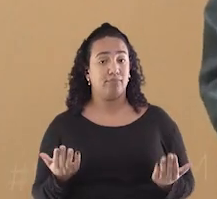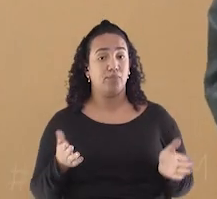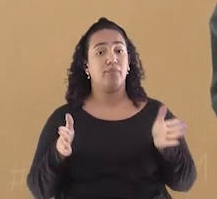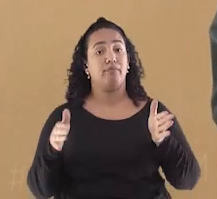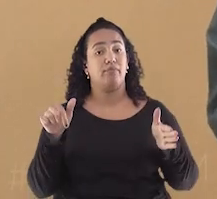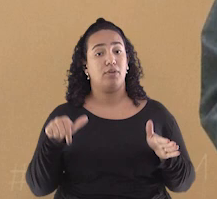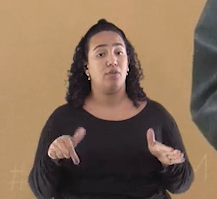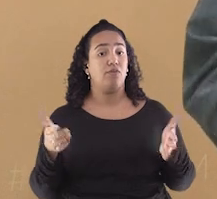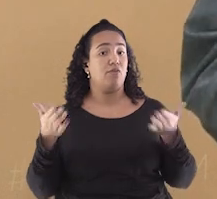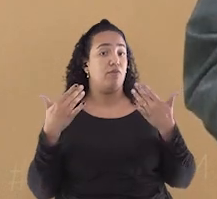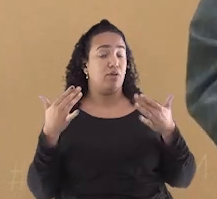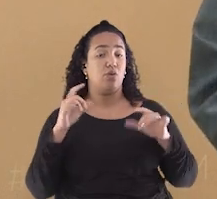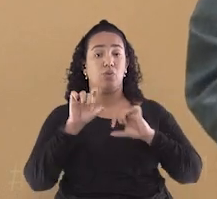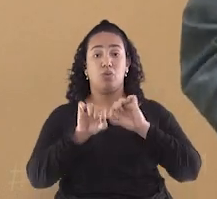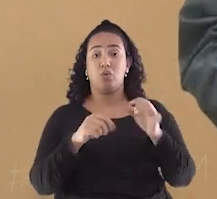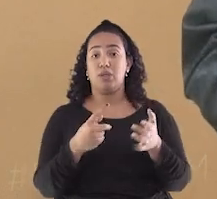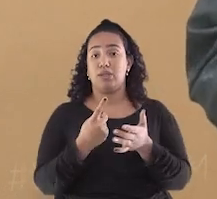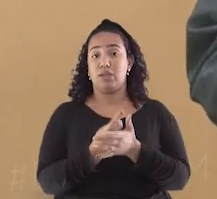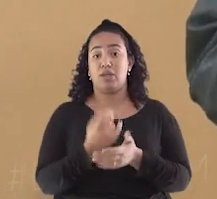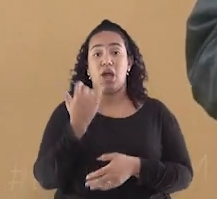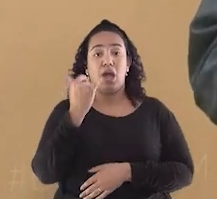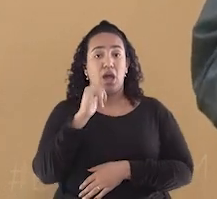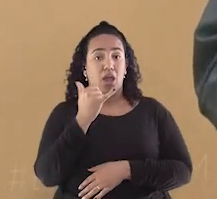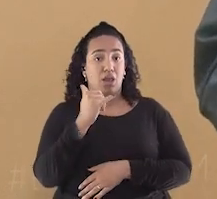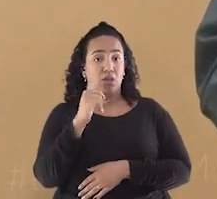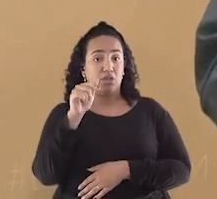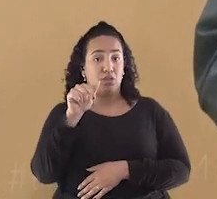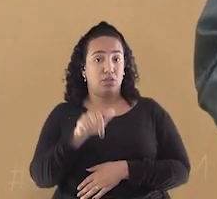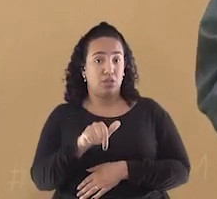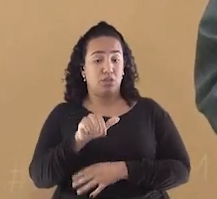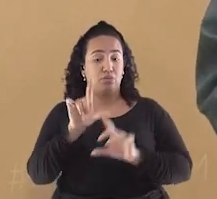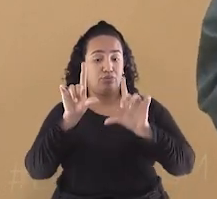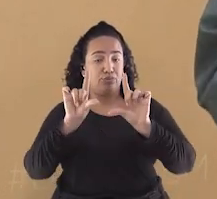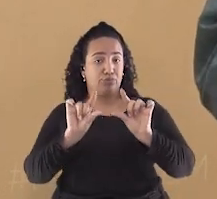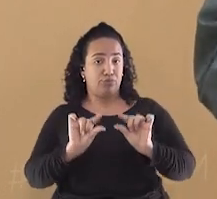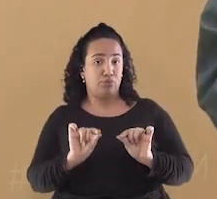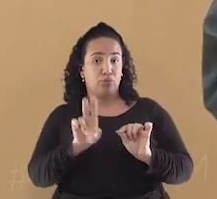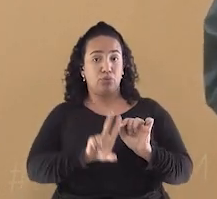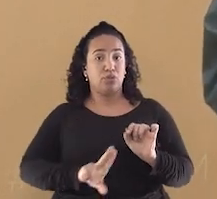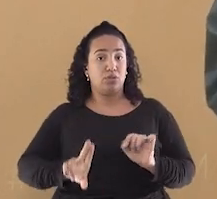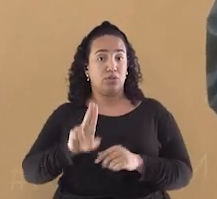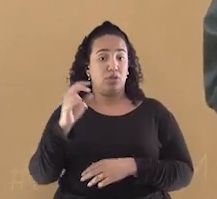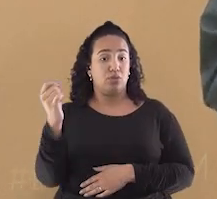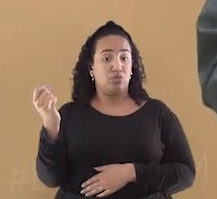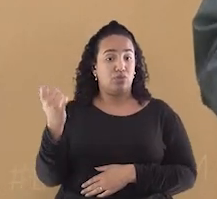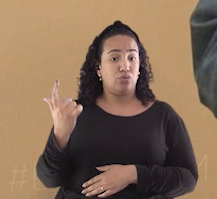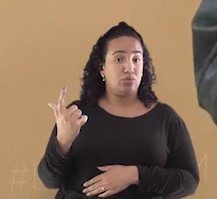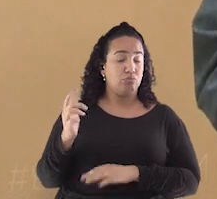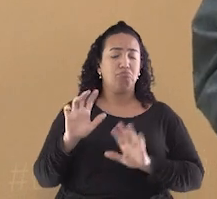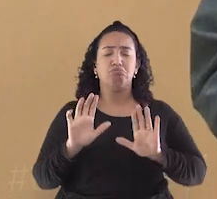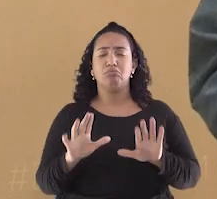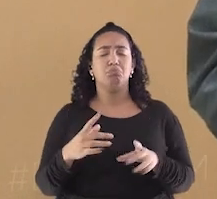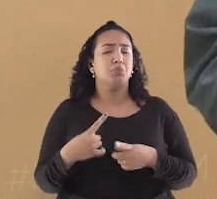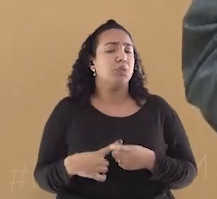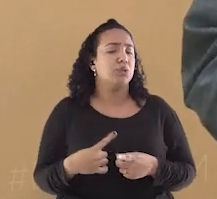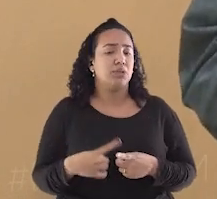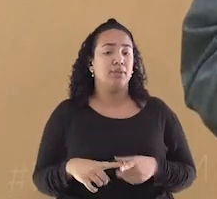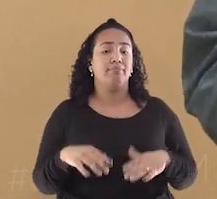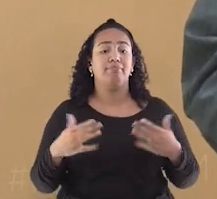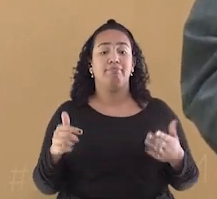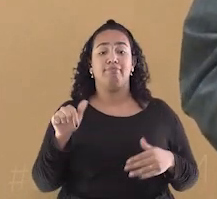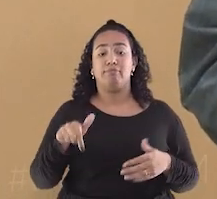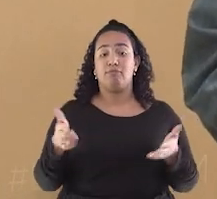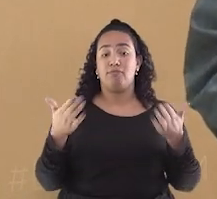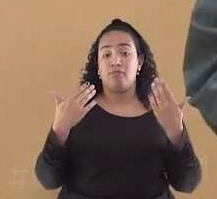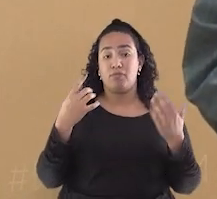Gente, horário de verão busca reduzir o uso de energia elétrica, aproveitando a luz natural do sol, tá? Mas por quê? Porque no